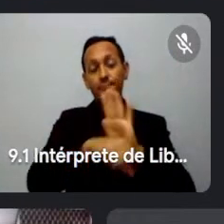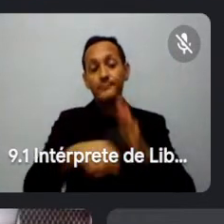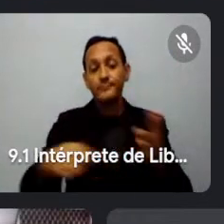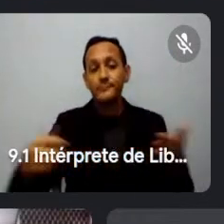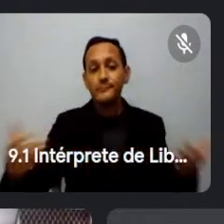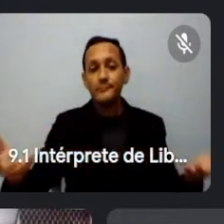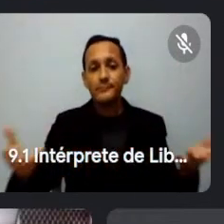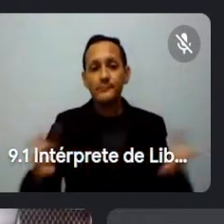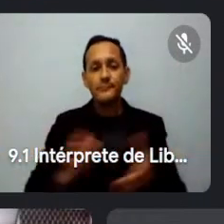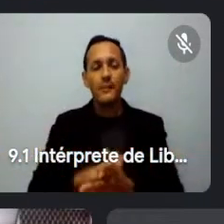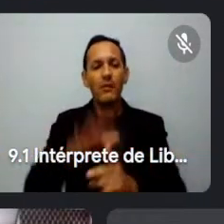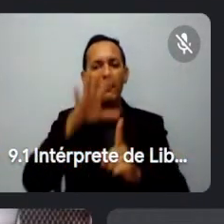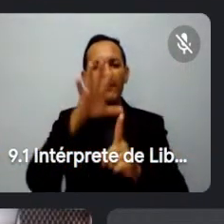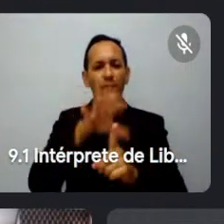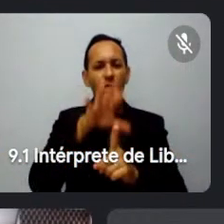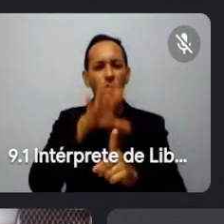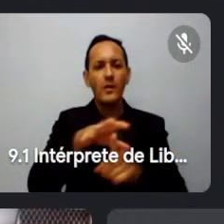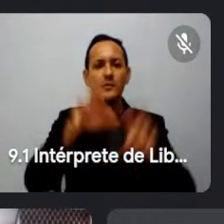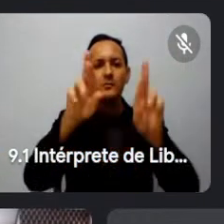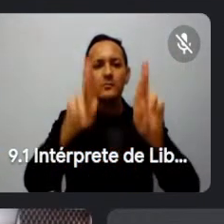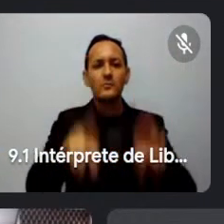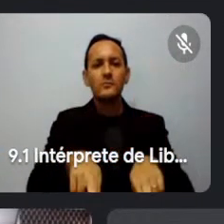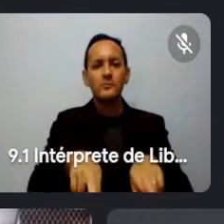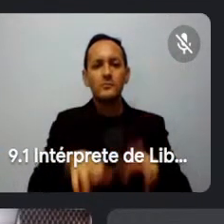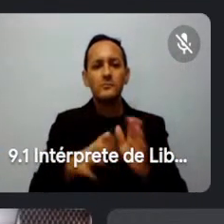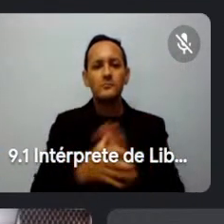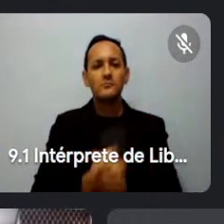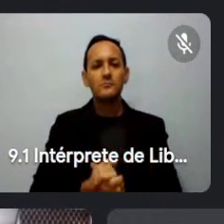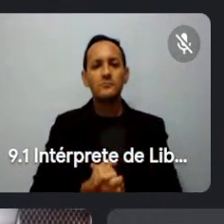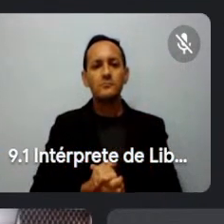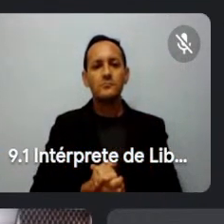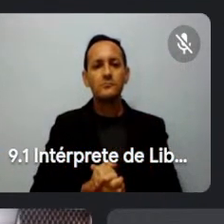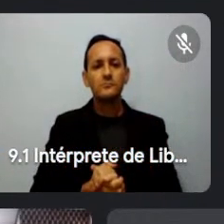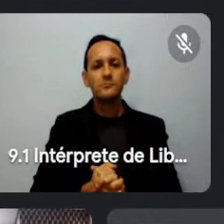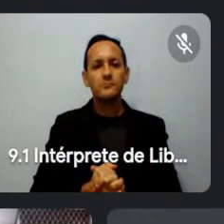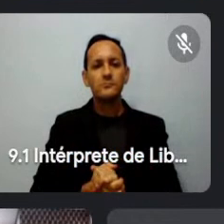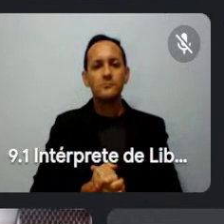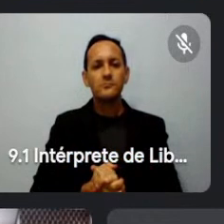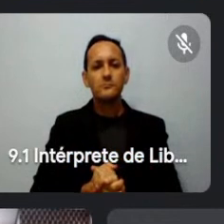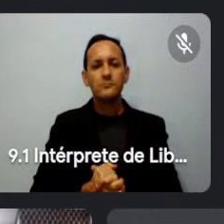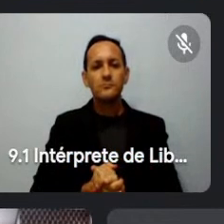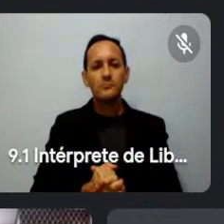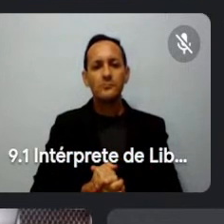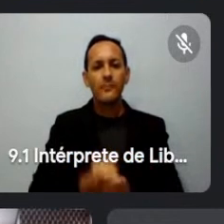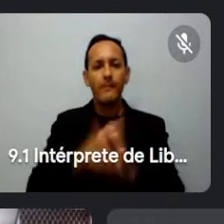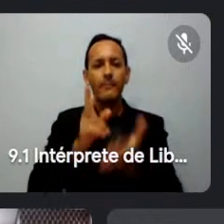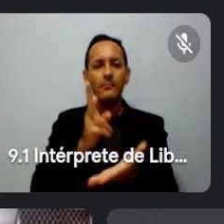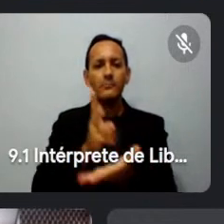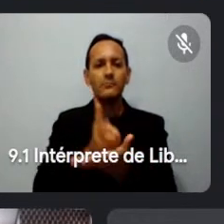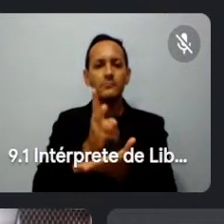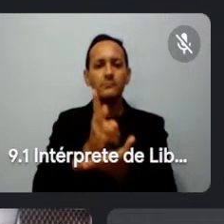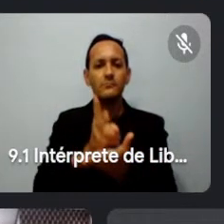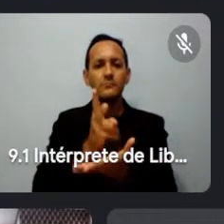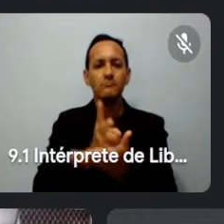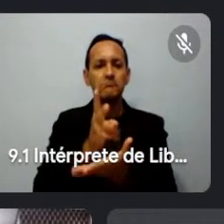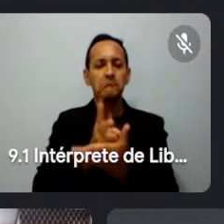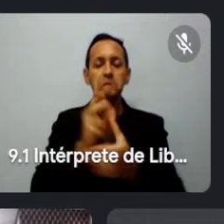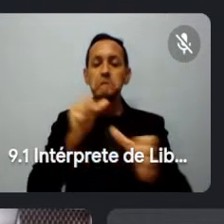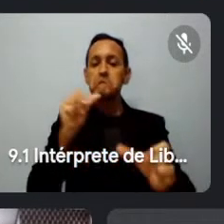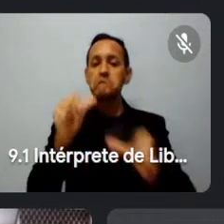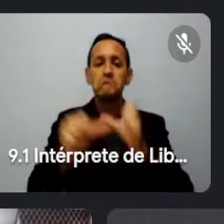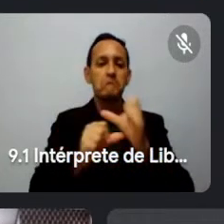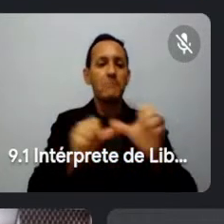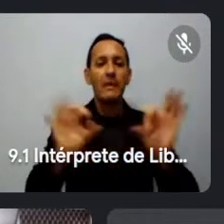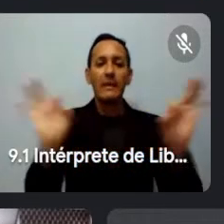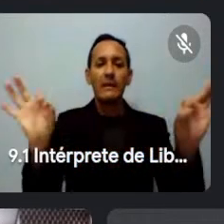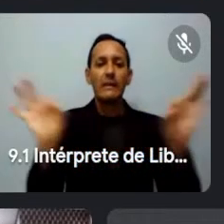necessidade de influência do a fama das coisas que e permaneceu intangível nesses